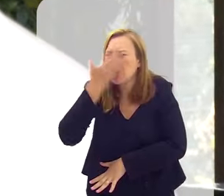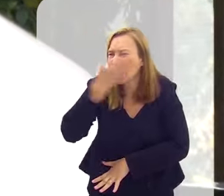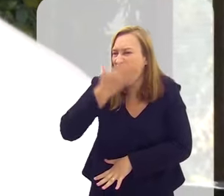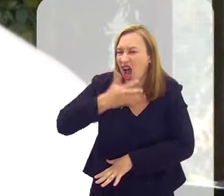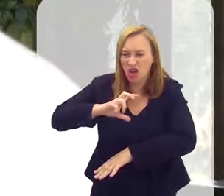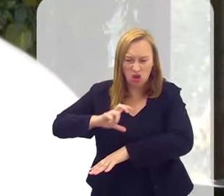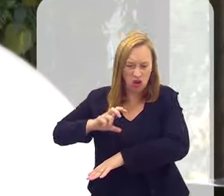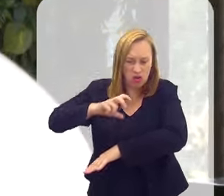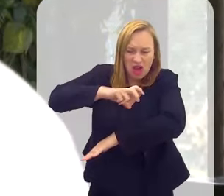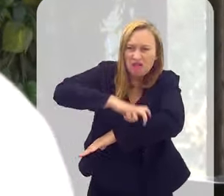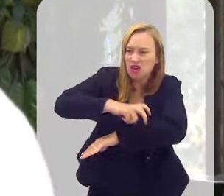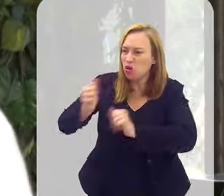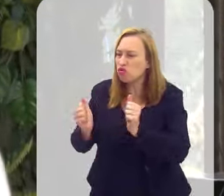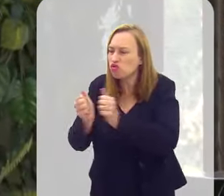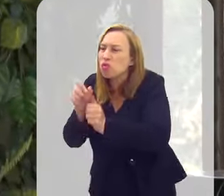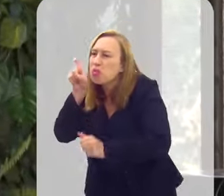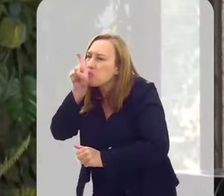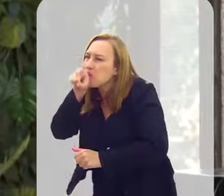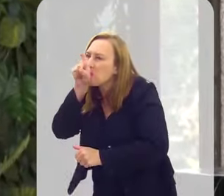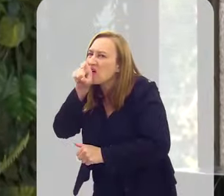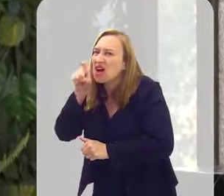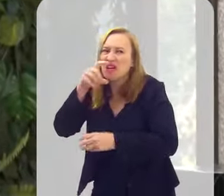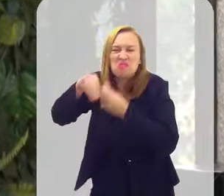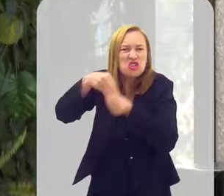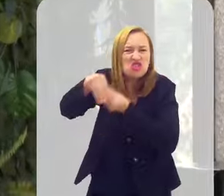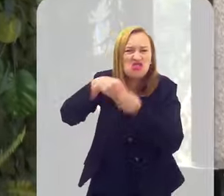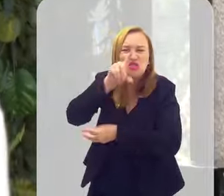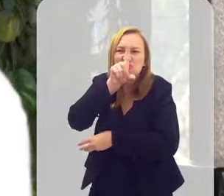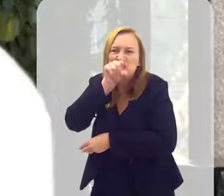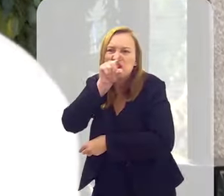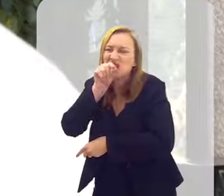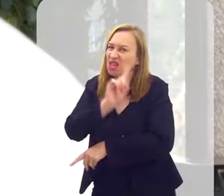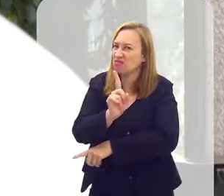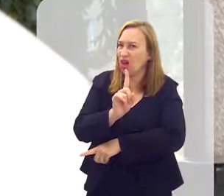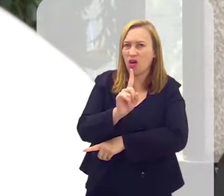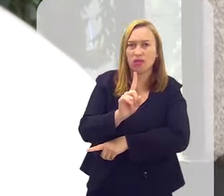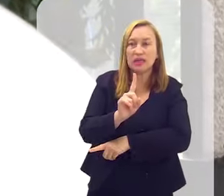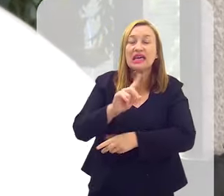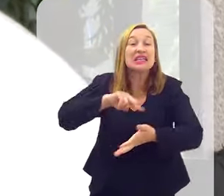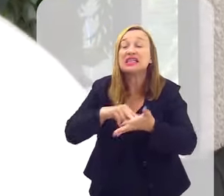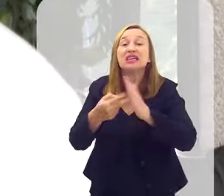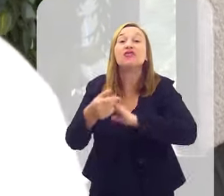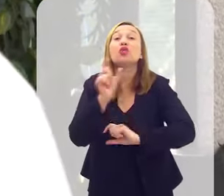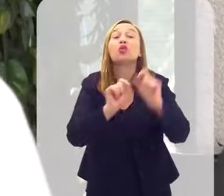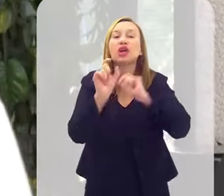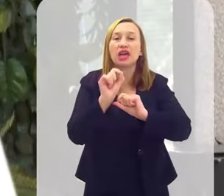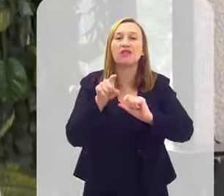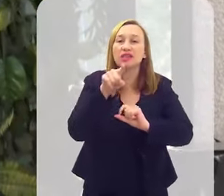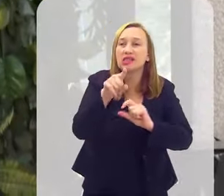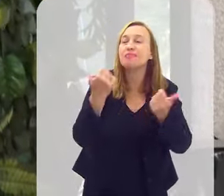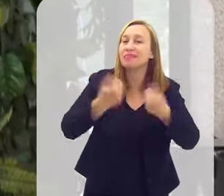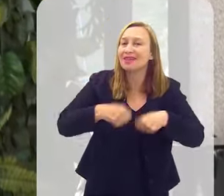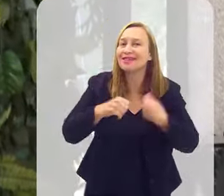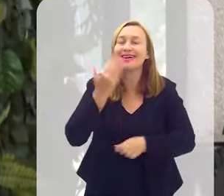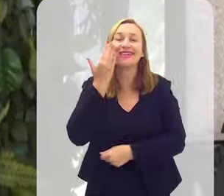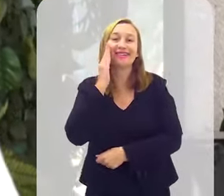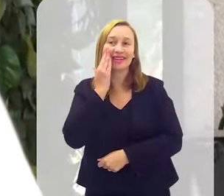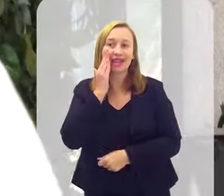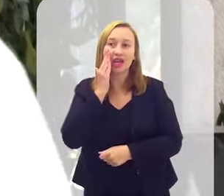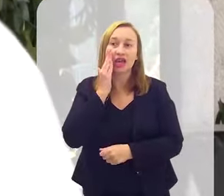um gavião voar com um papagaio um papagaio voar com uma andorinha significa que você precisa